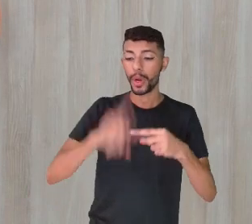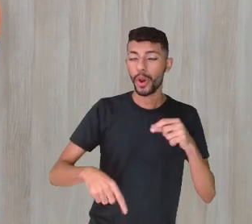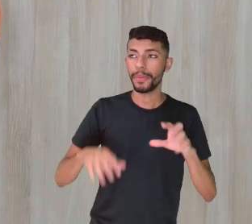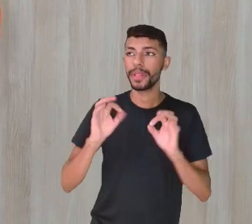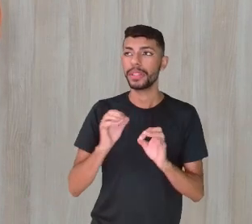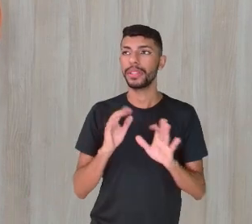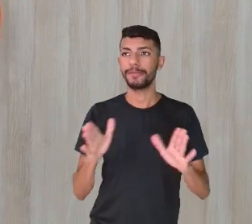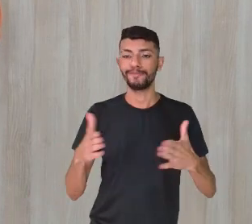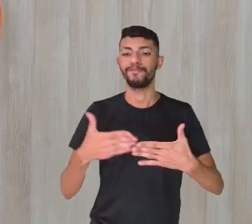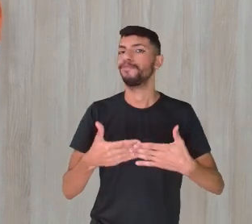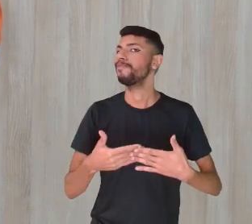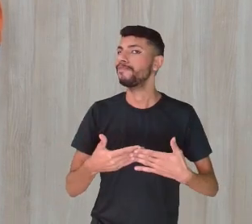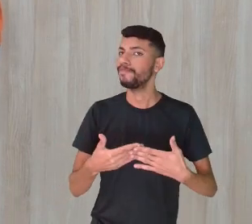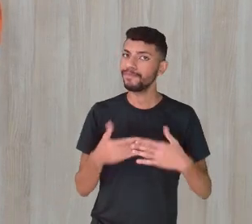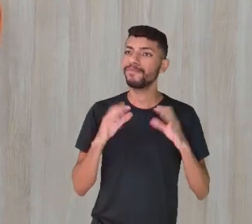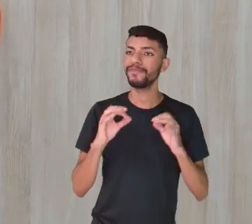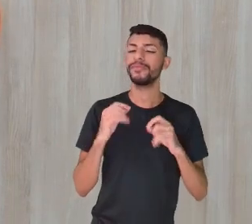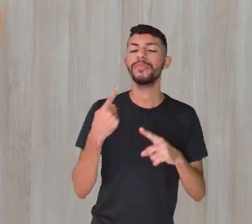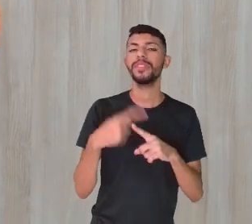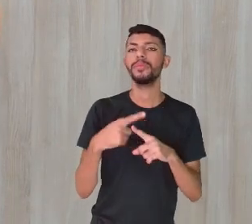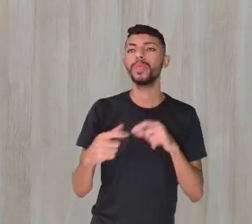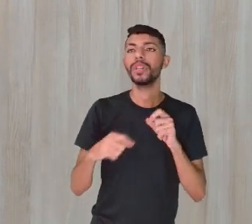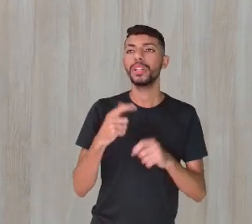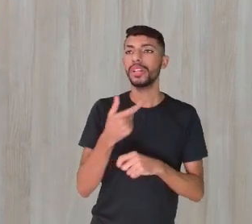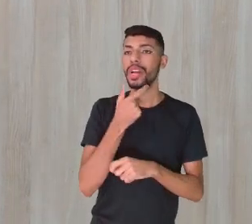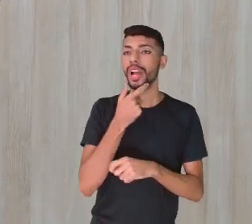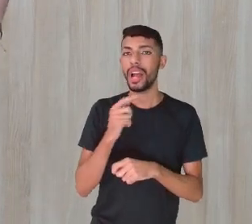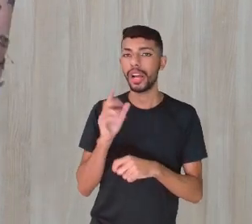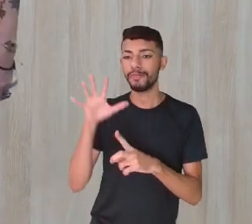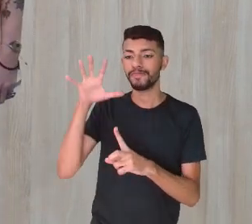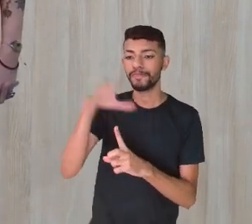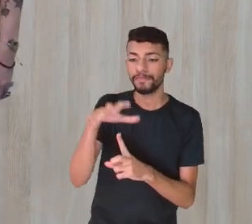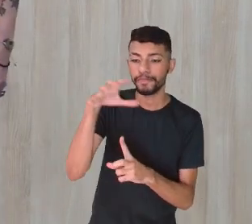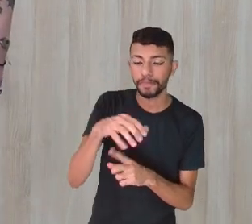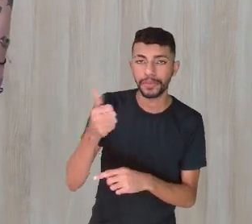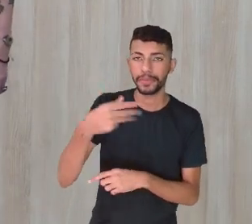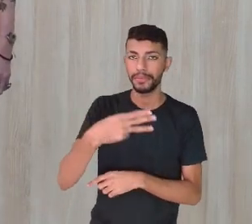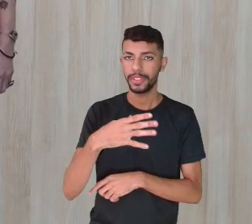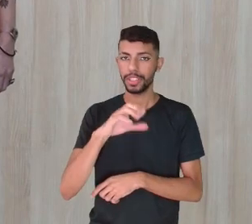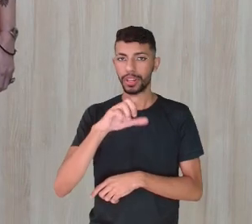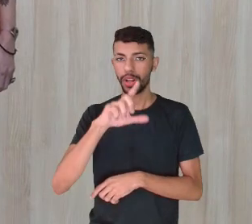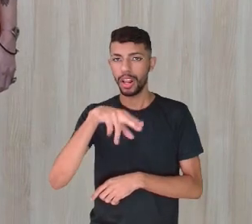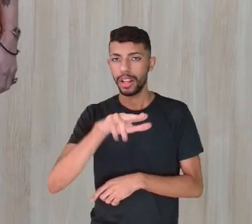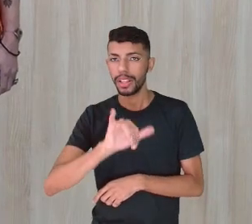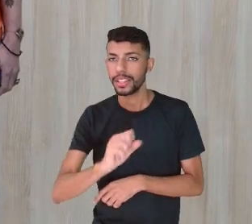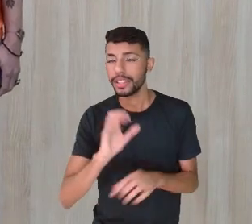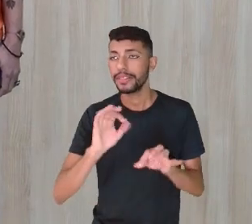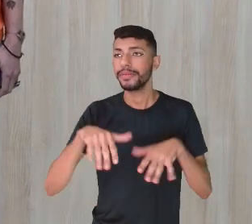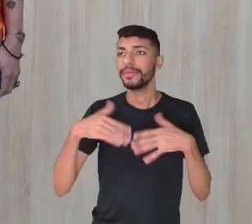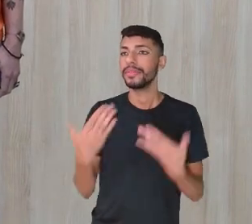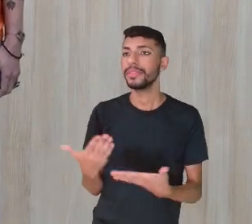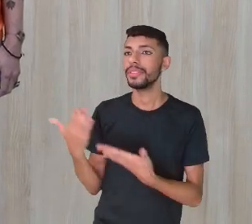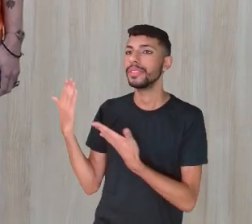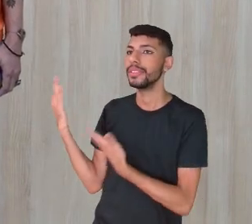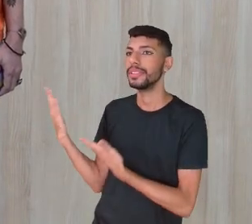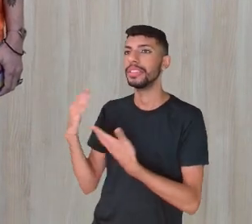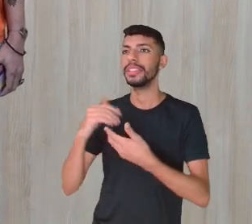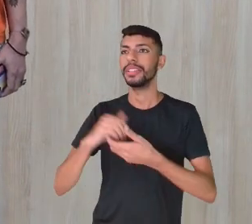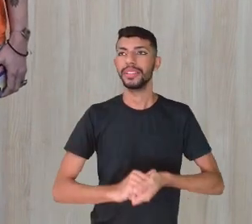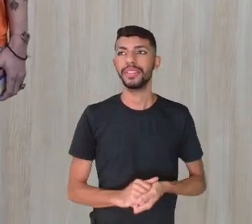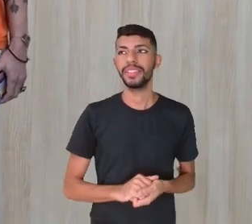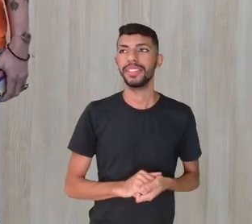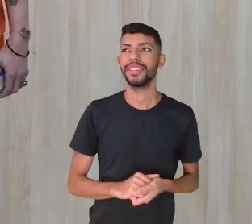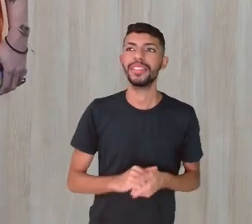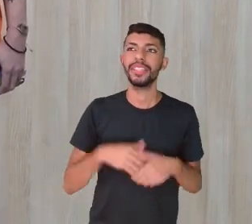né? Cada vez mais a Inglaterra em cima ali dessas 13 colônias. Então, os eita,